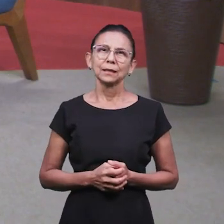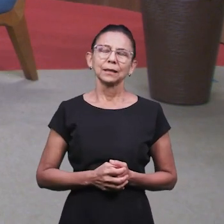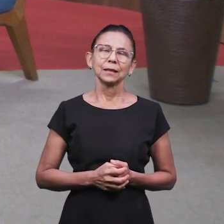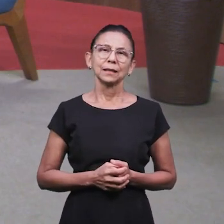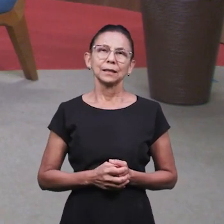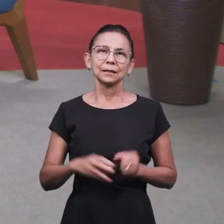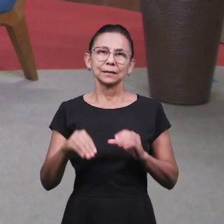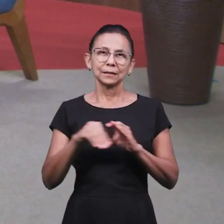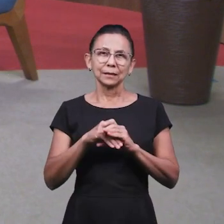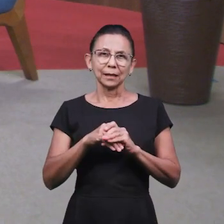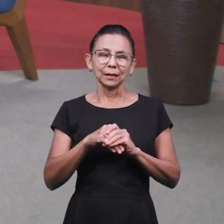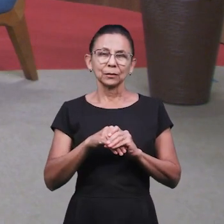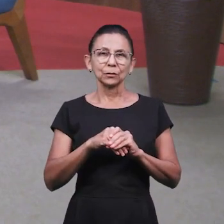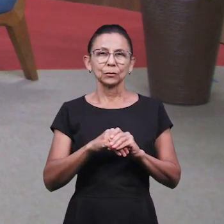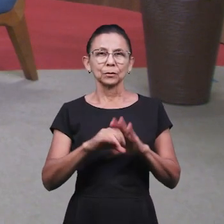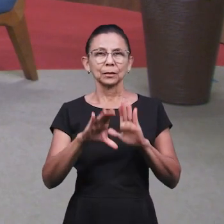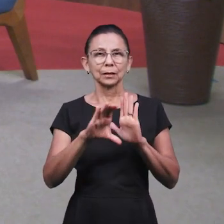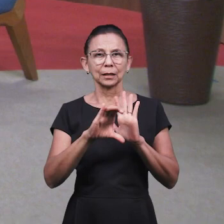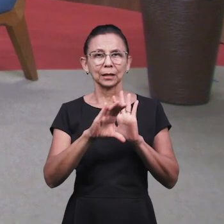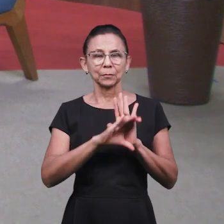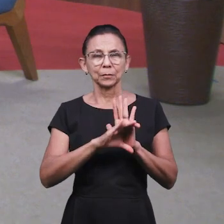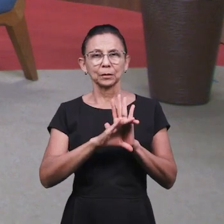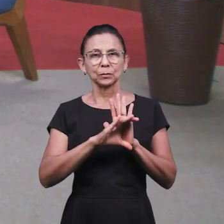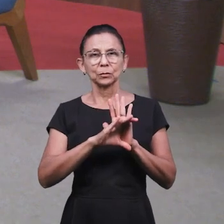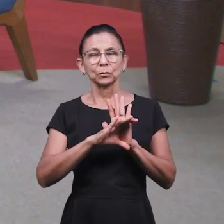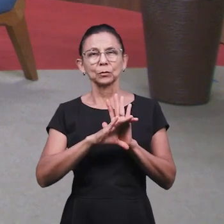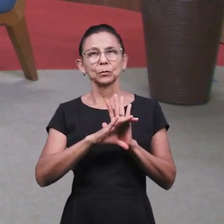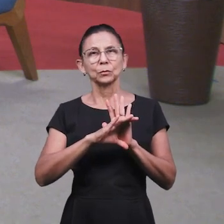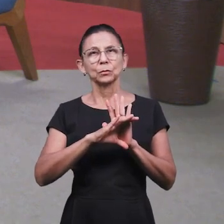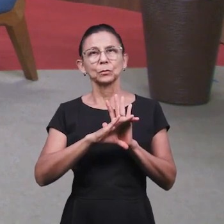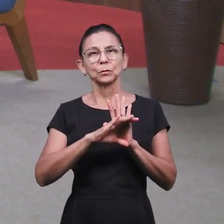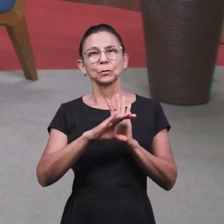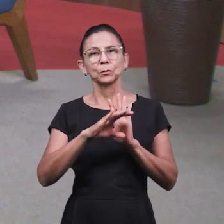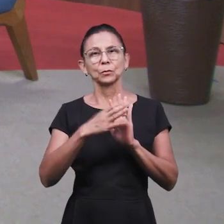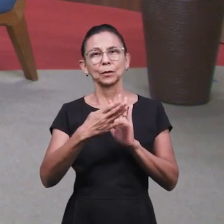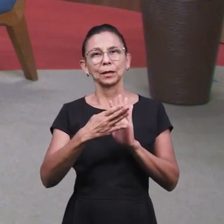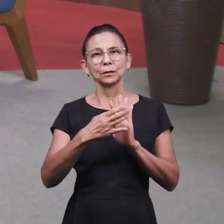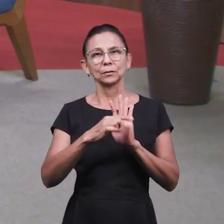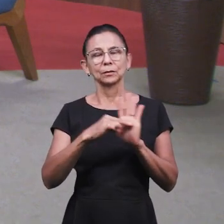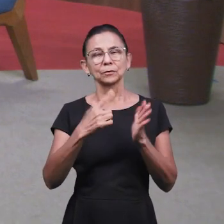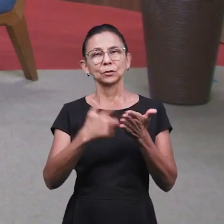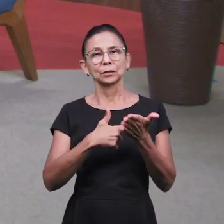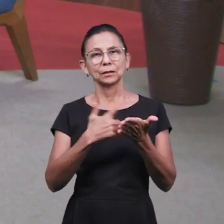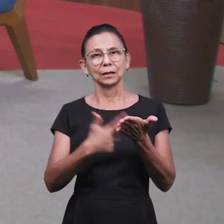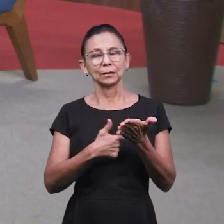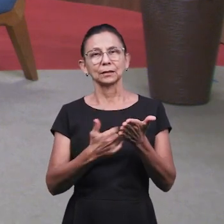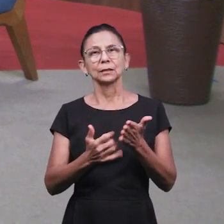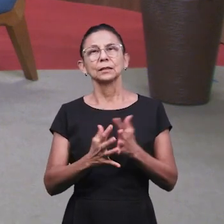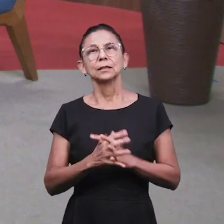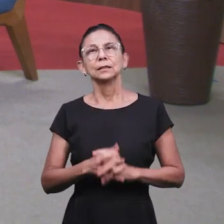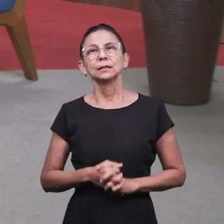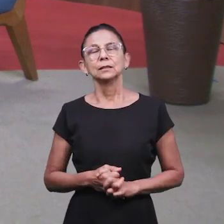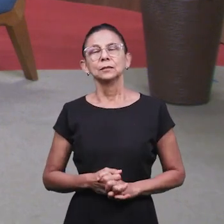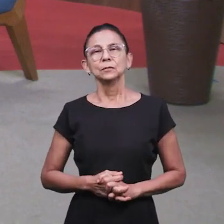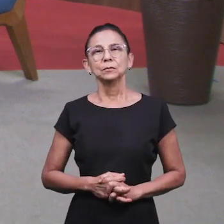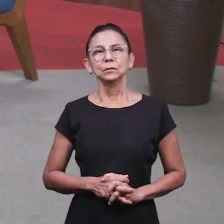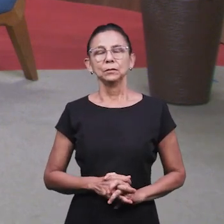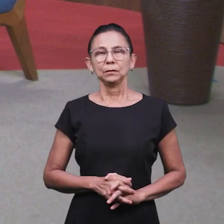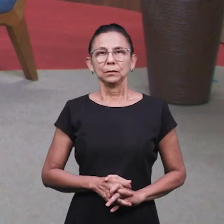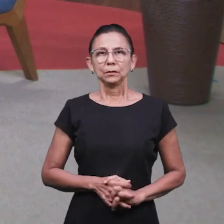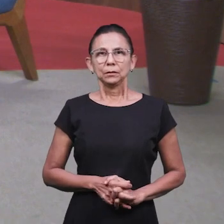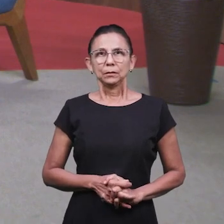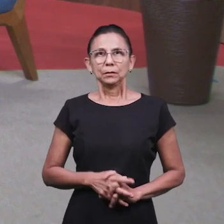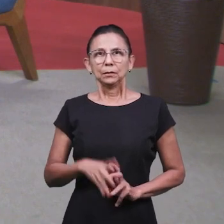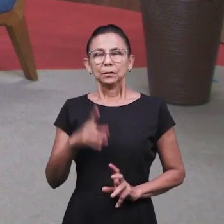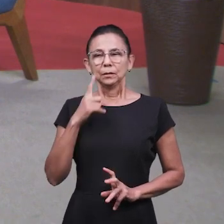nesse trecho do capítulo 1, o capítulo 4 do livro de Cantares. O primeiro comentário que nós vamos trazer